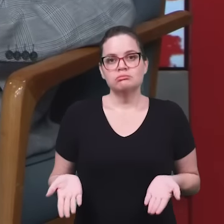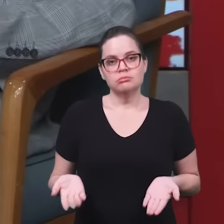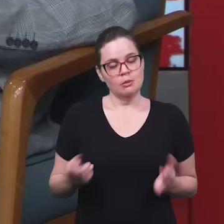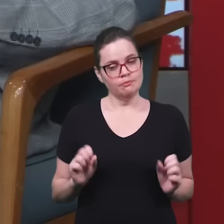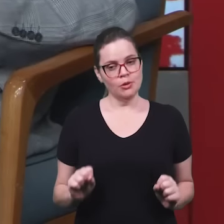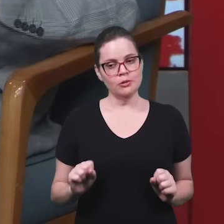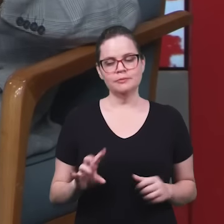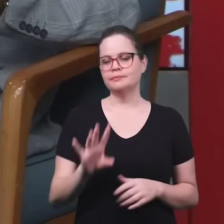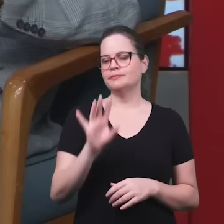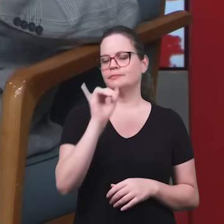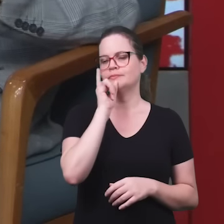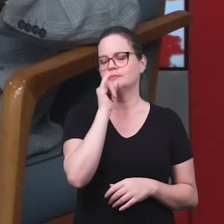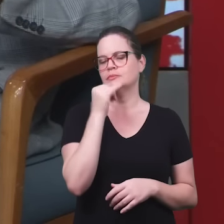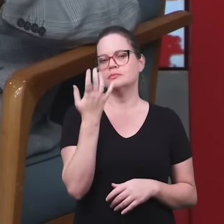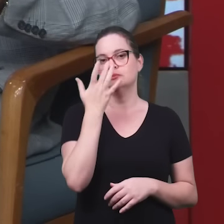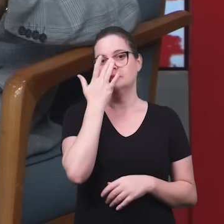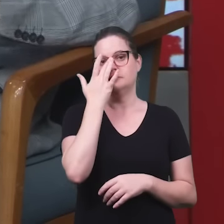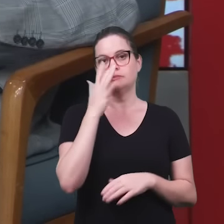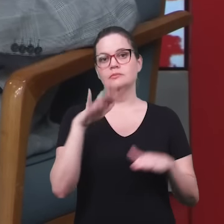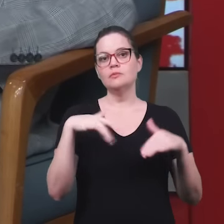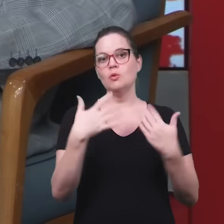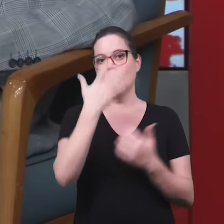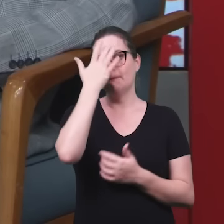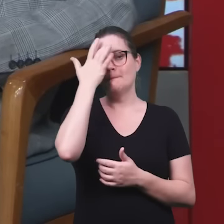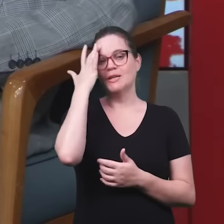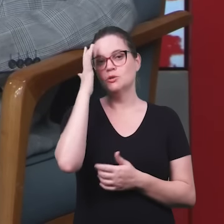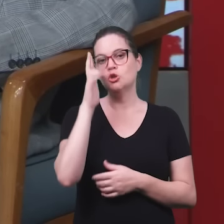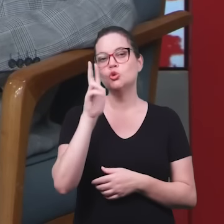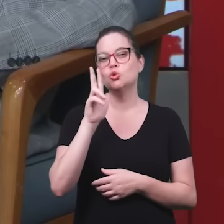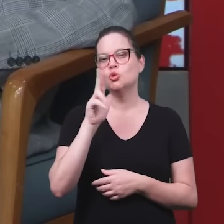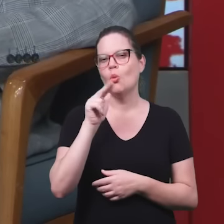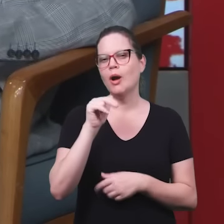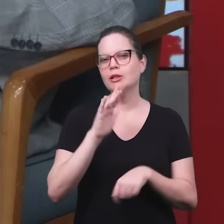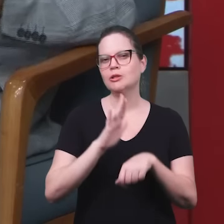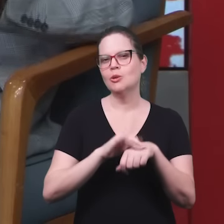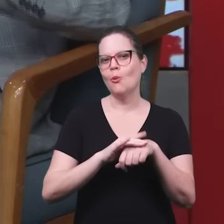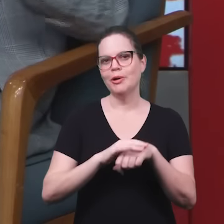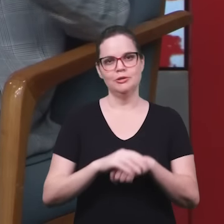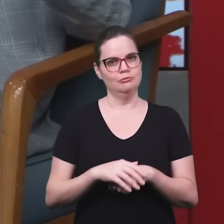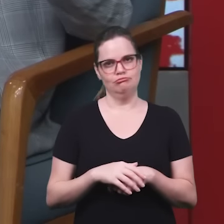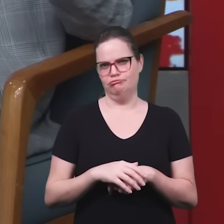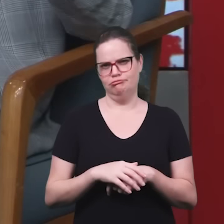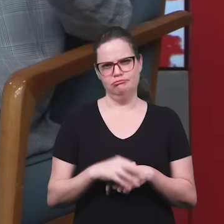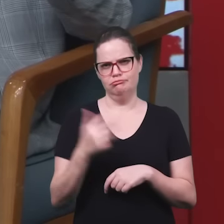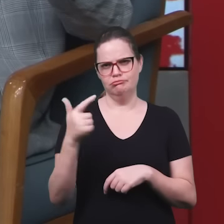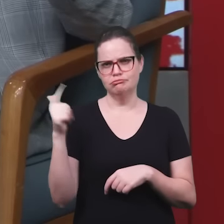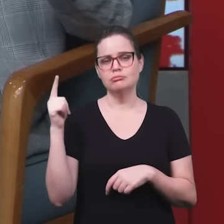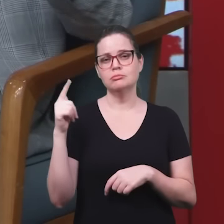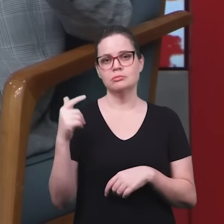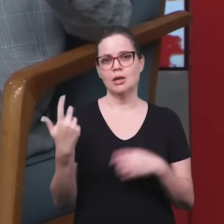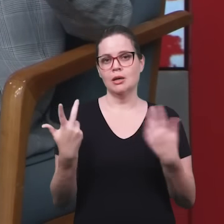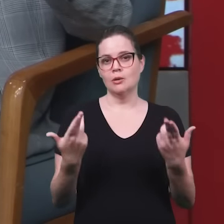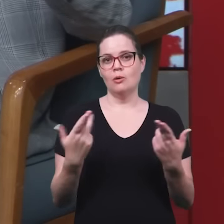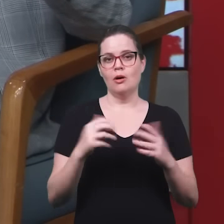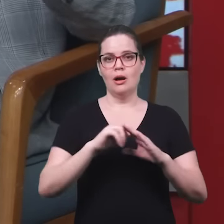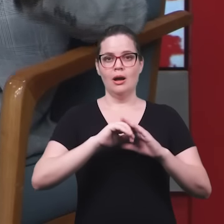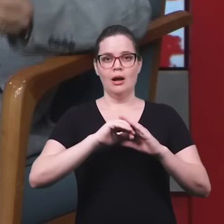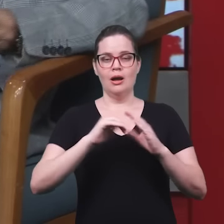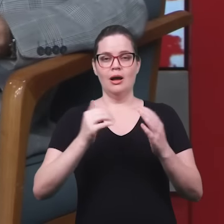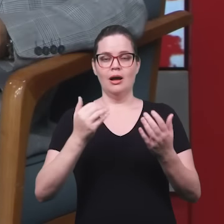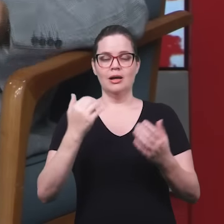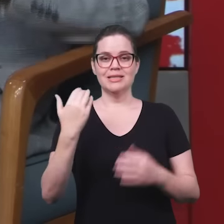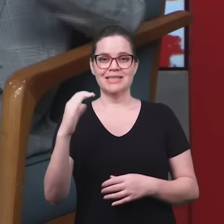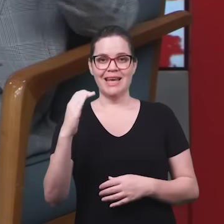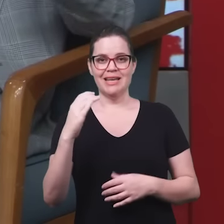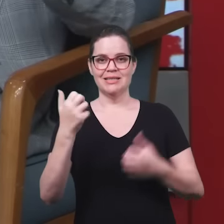que nunca teve uma alteração de saúde? A ciência descreve a